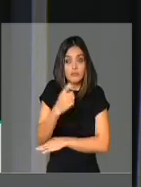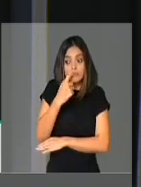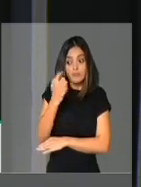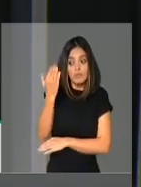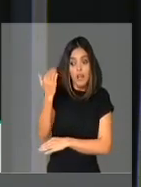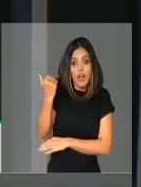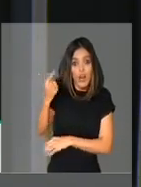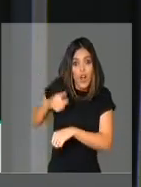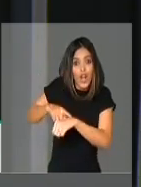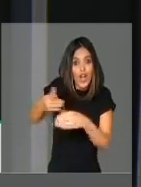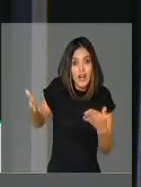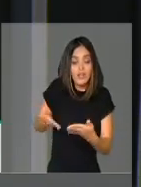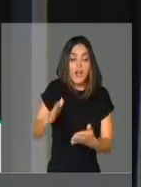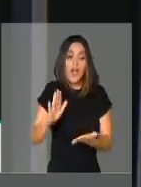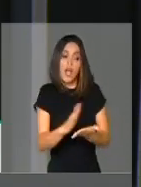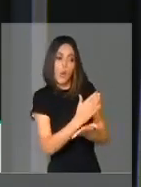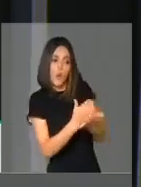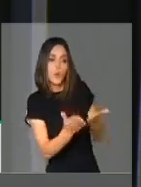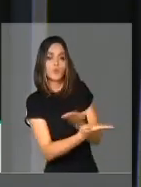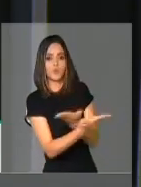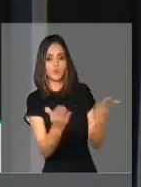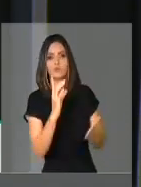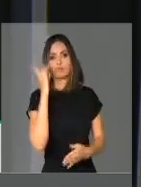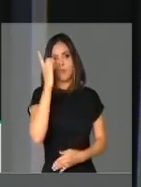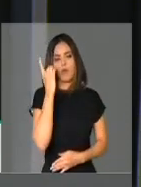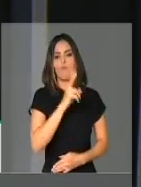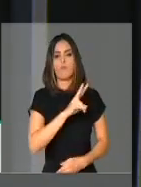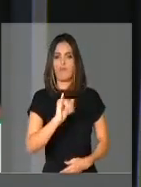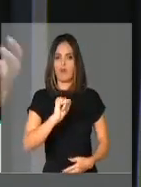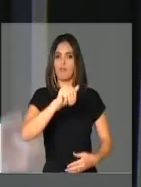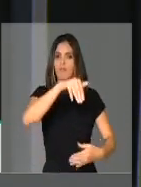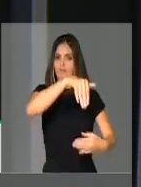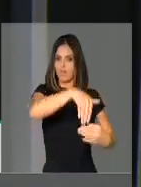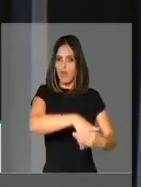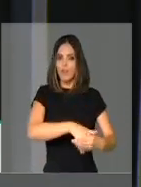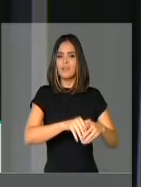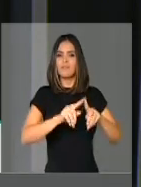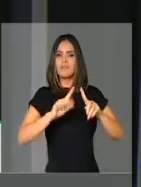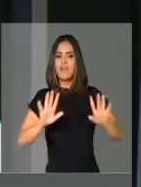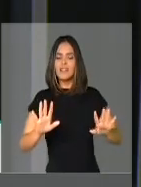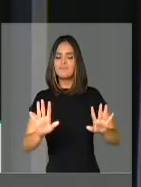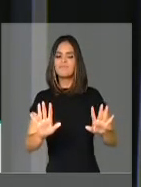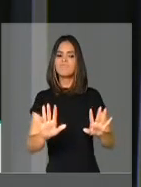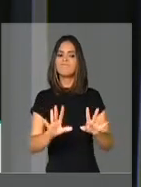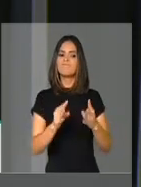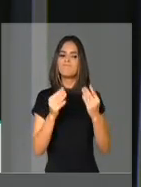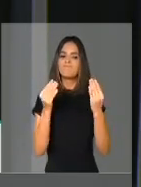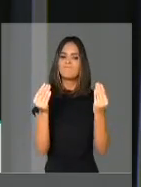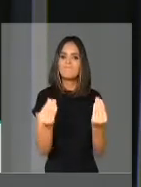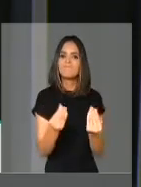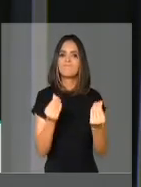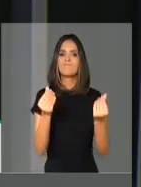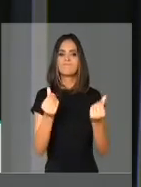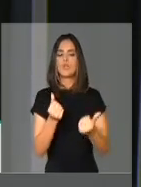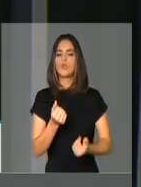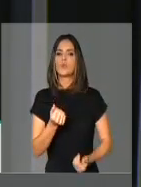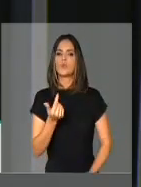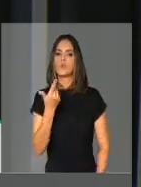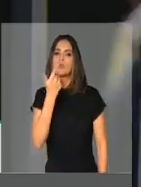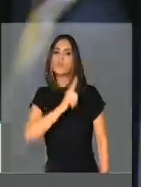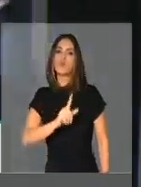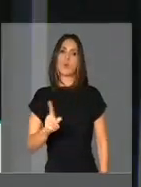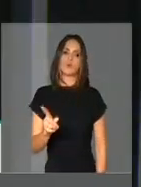provavelmente, parlamentares vão estar aqui votando coisas que ainda não tiveram a